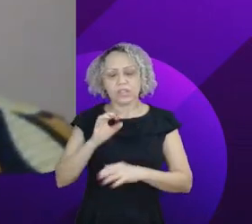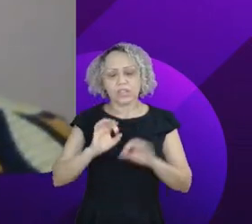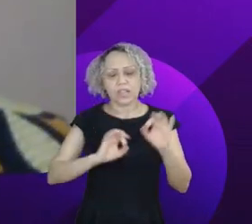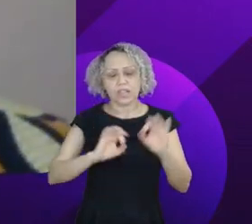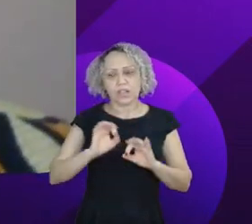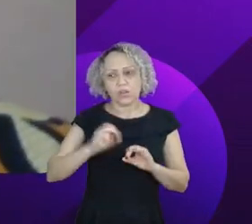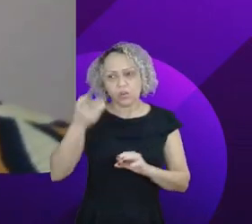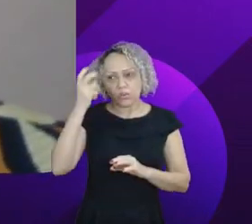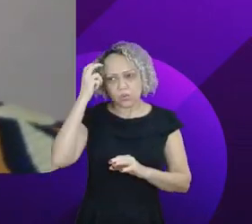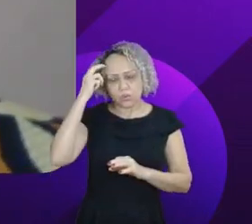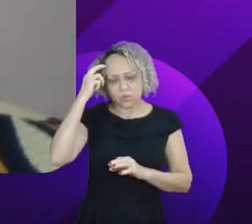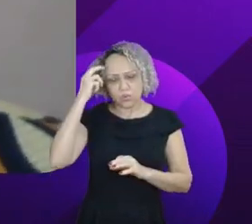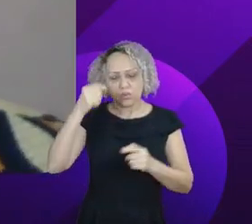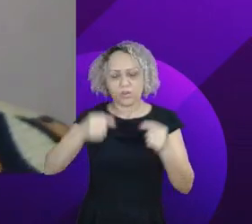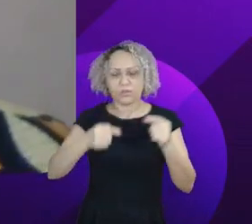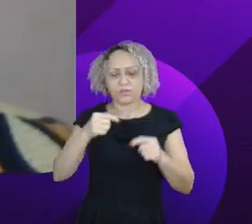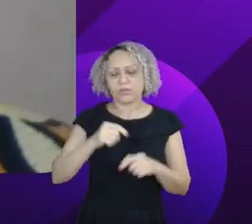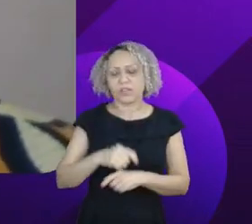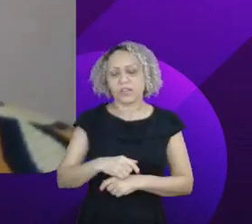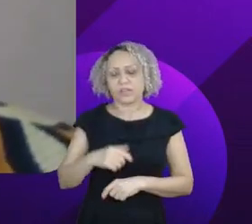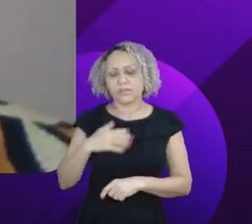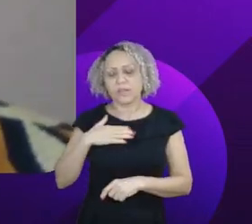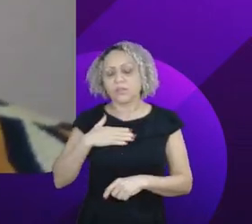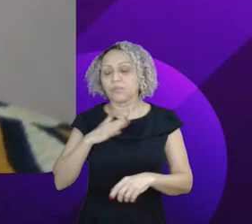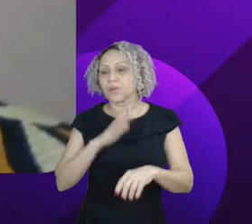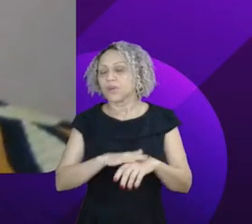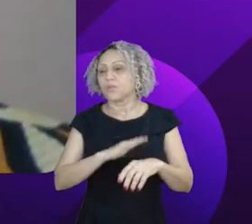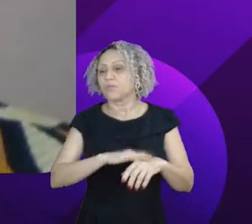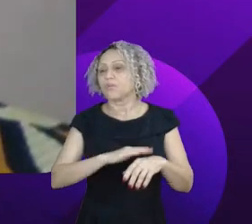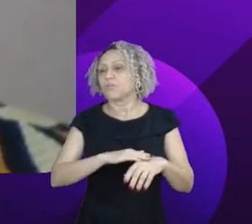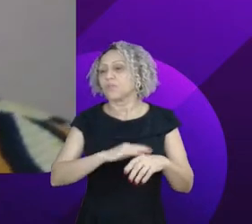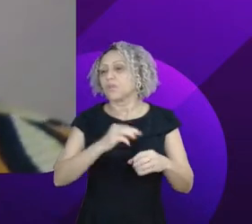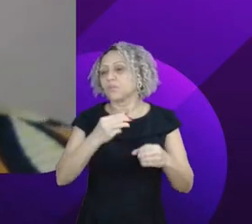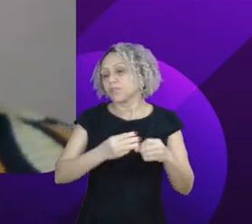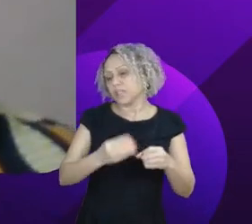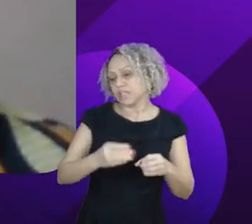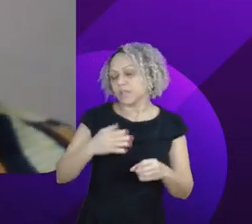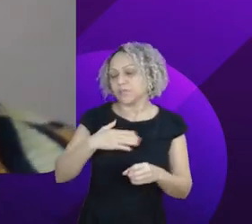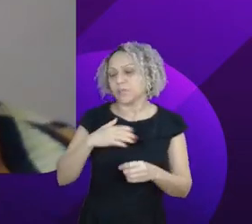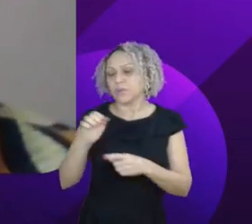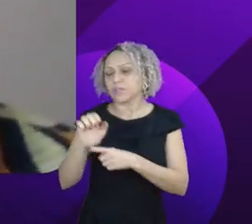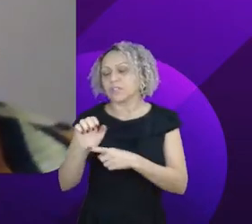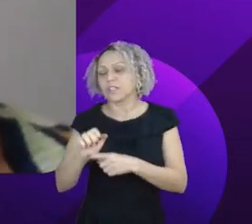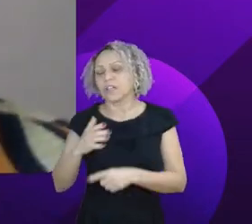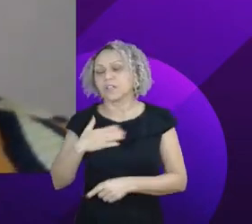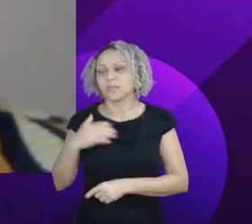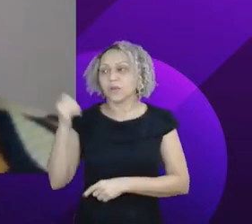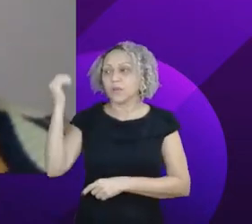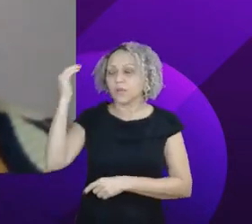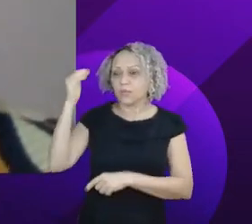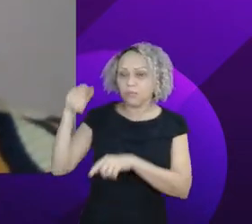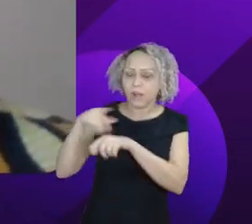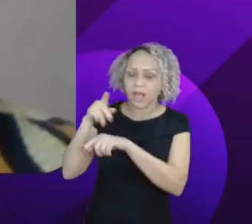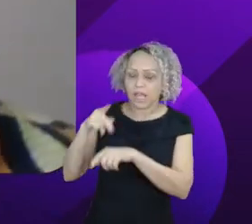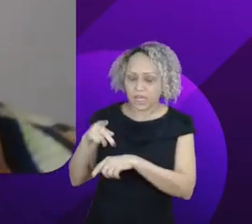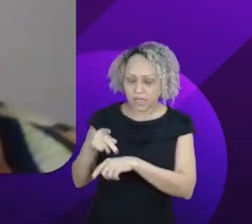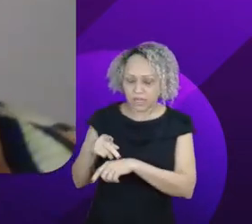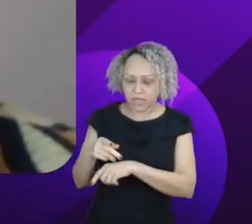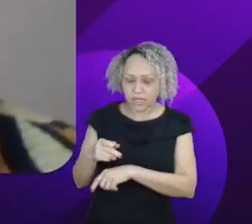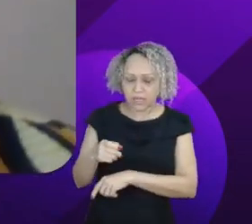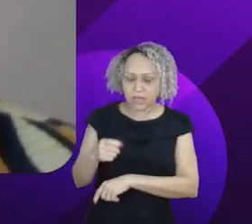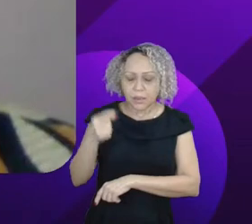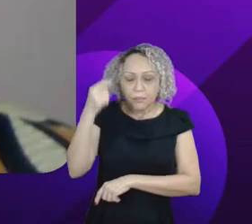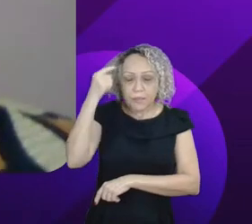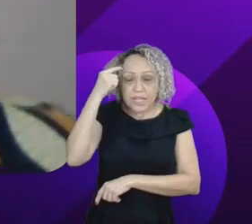possibilitar desenvolvimento para o meu município, para o meu estado, para o meu país. Pensar política cultural é pensar